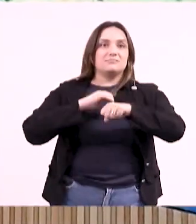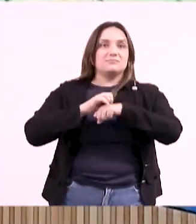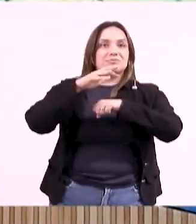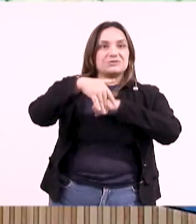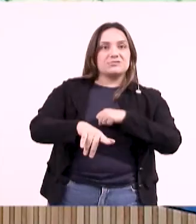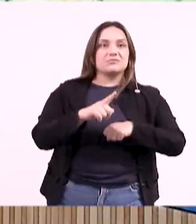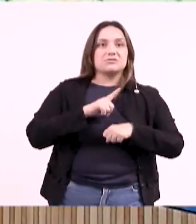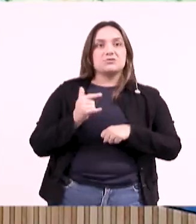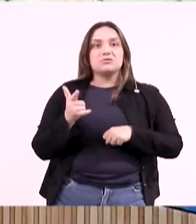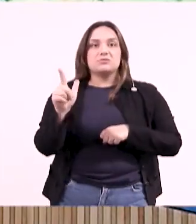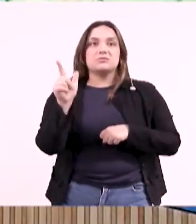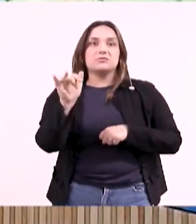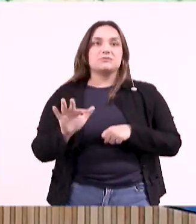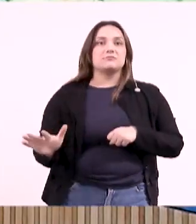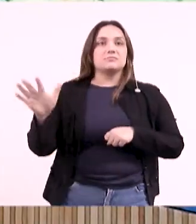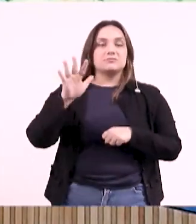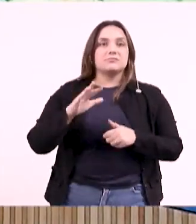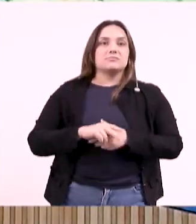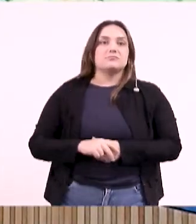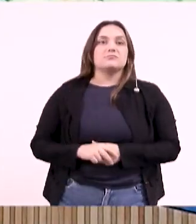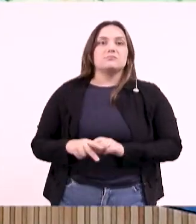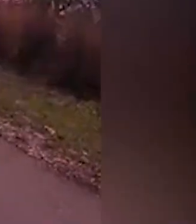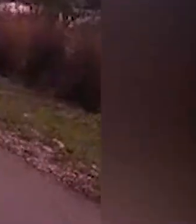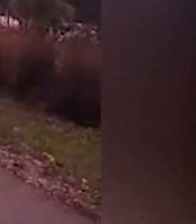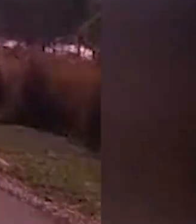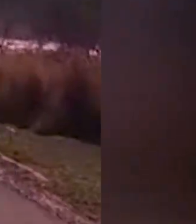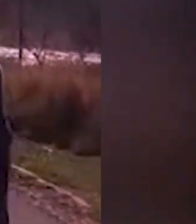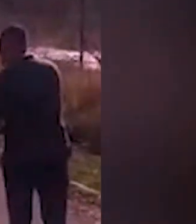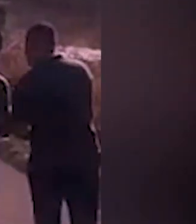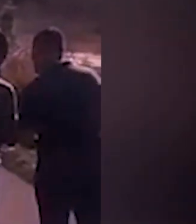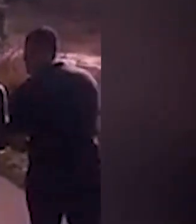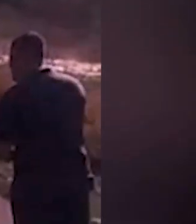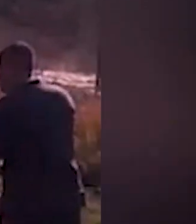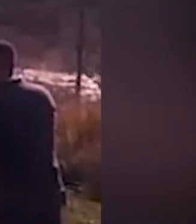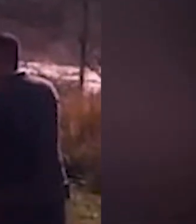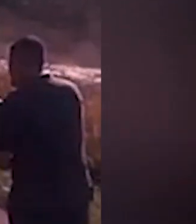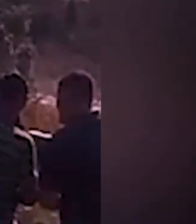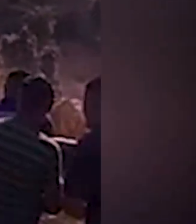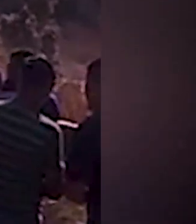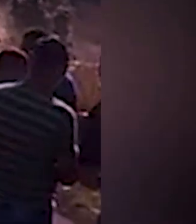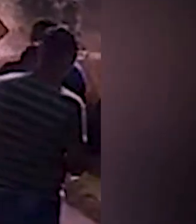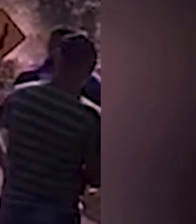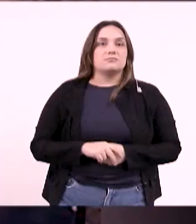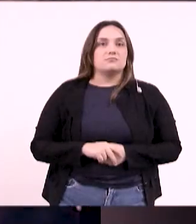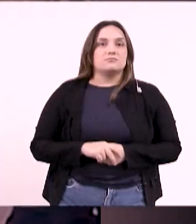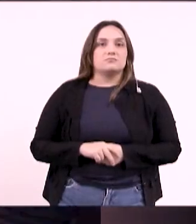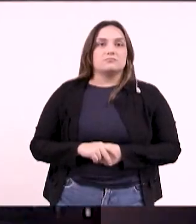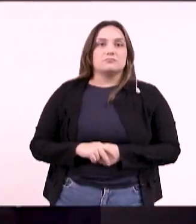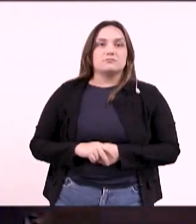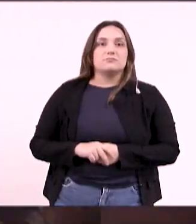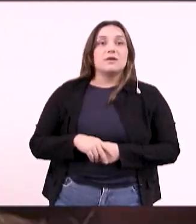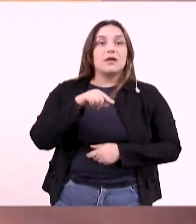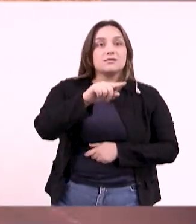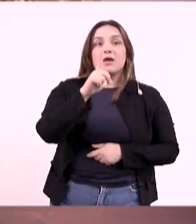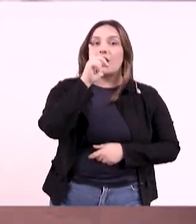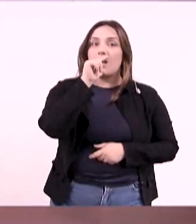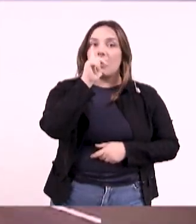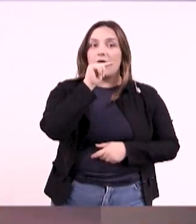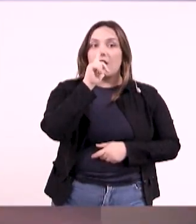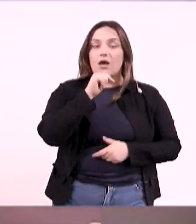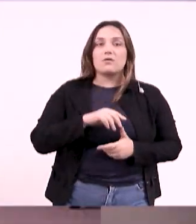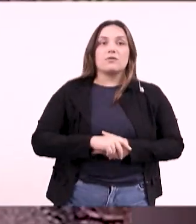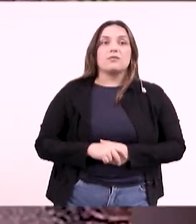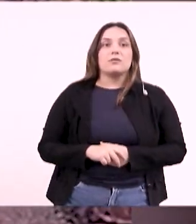outras imagens que foram captadas aí por motoristas que transitavam na BR-163, porque essa água toda dessa represa, ela